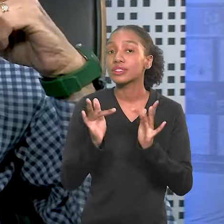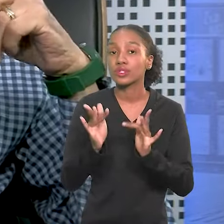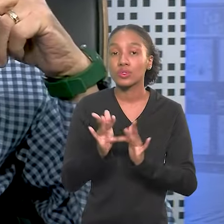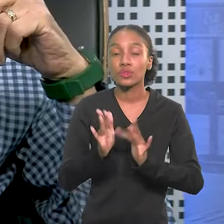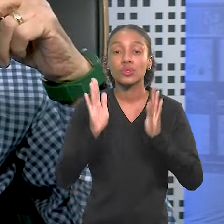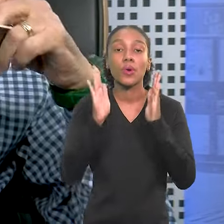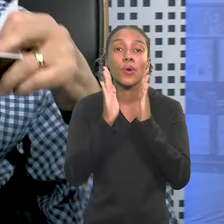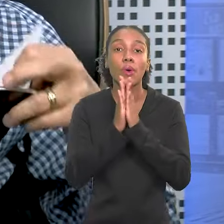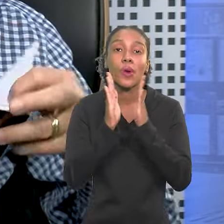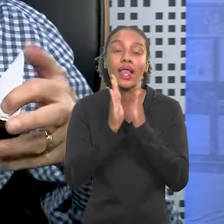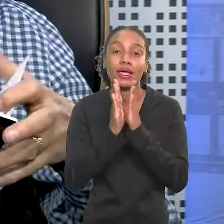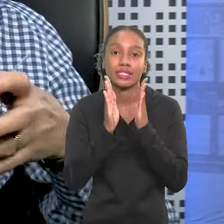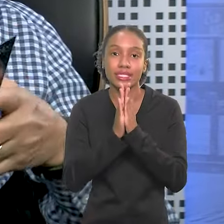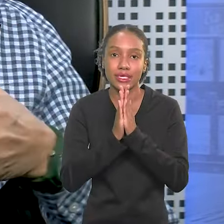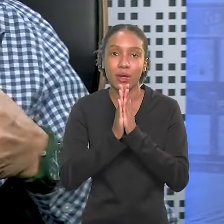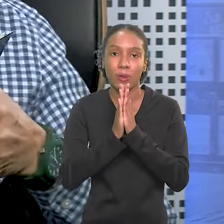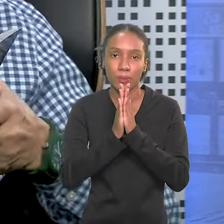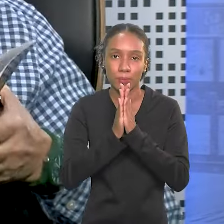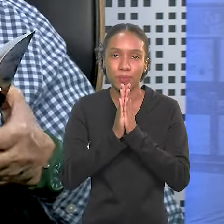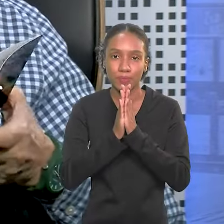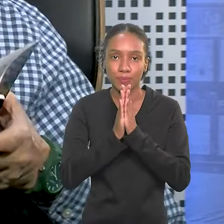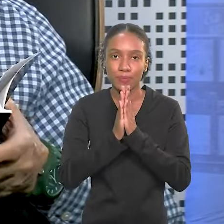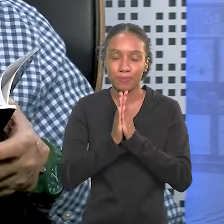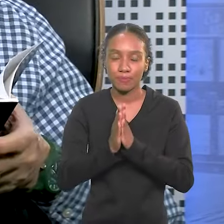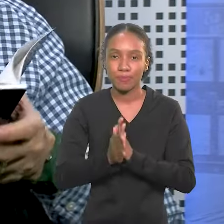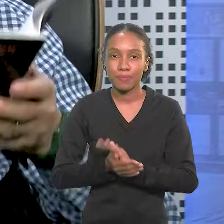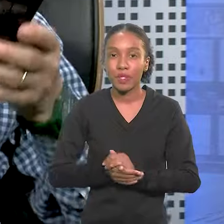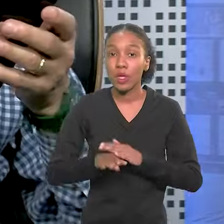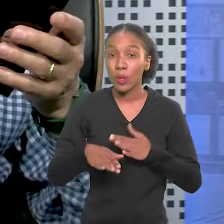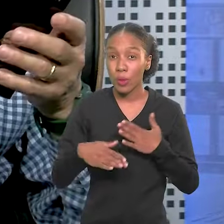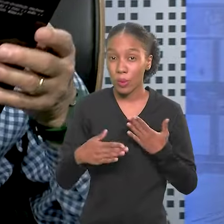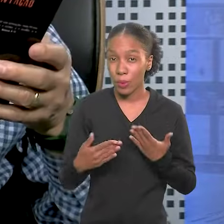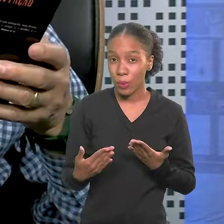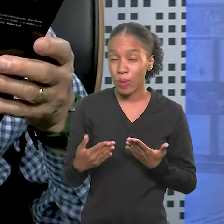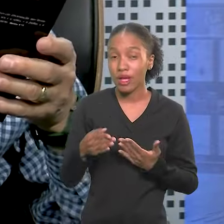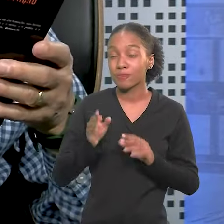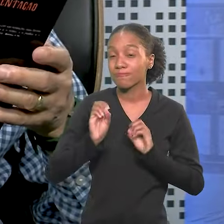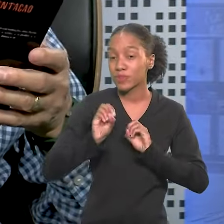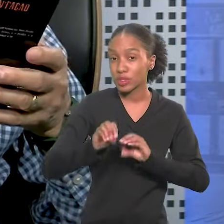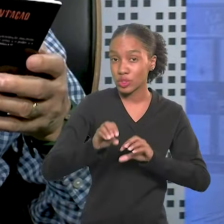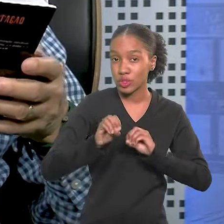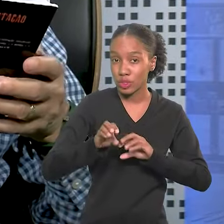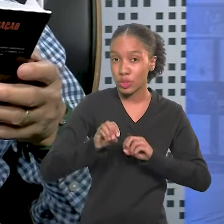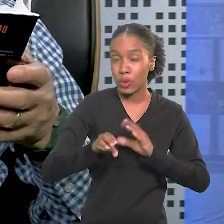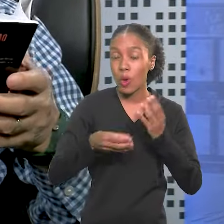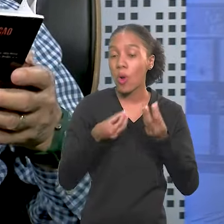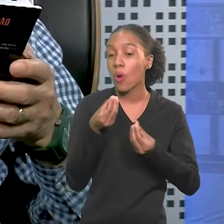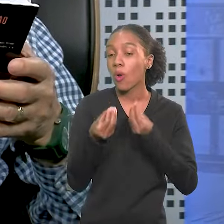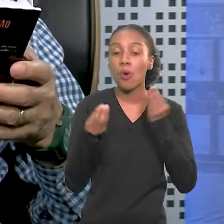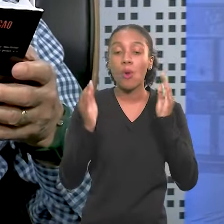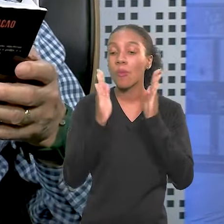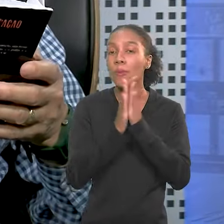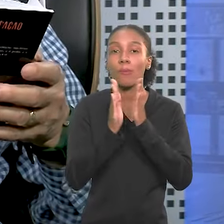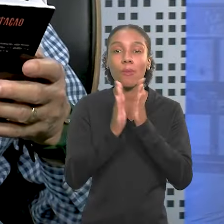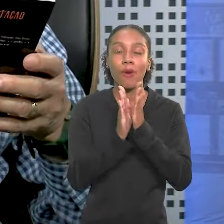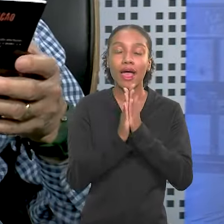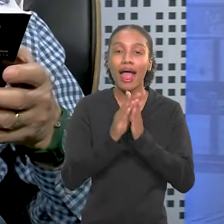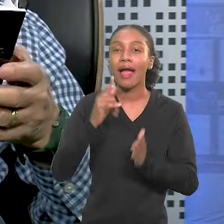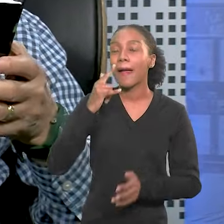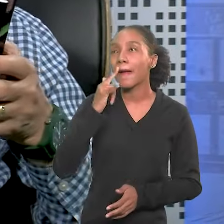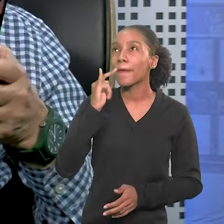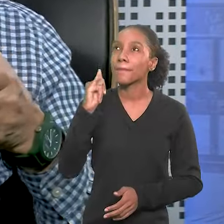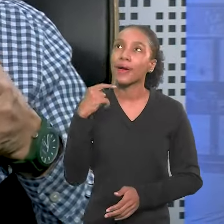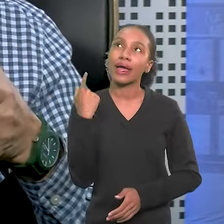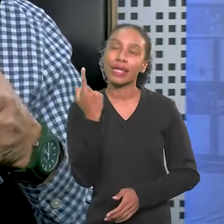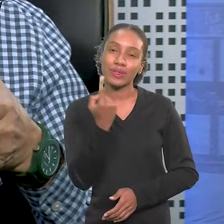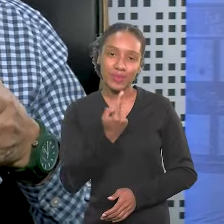oração de Jesus é quando ele ensina sobre o Pai Nosso ele ensinando para